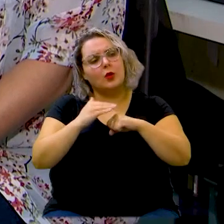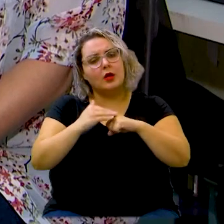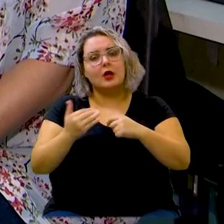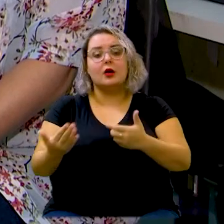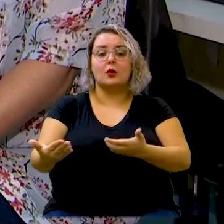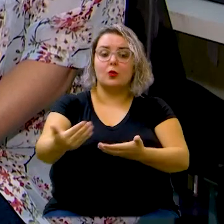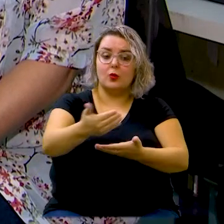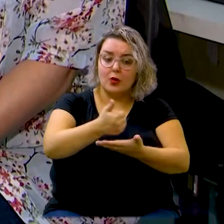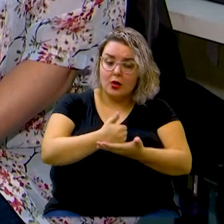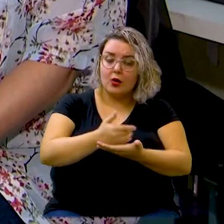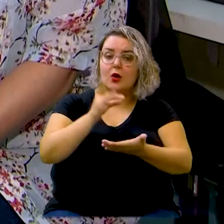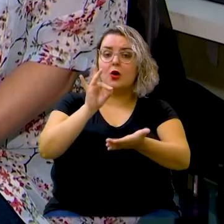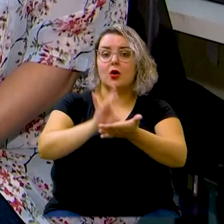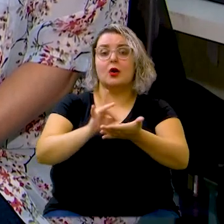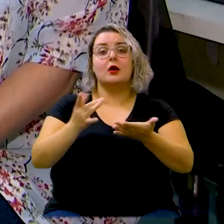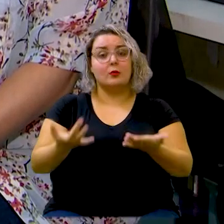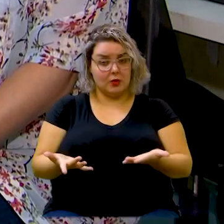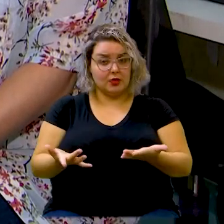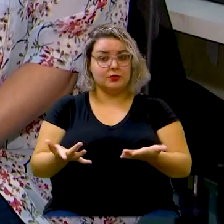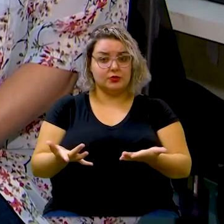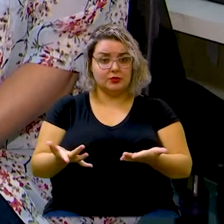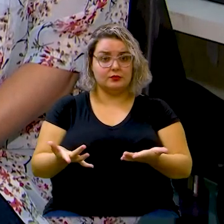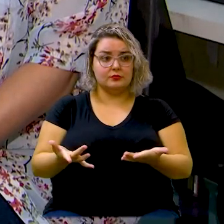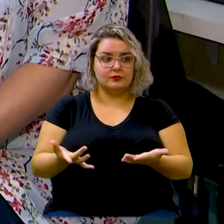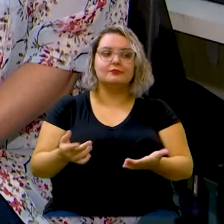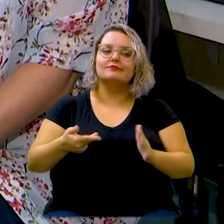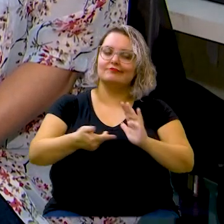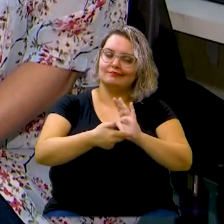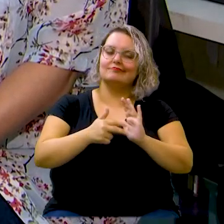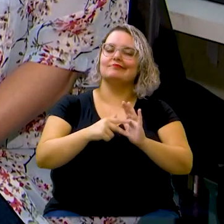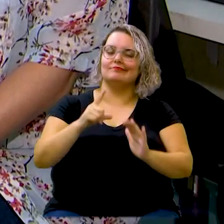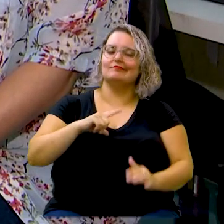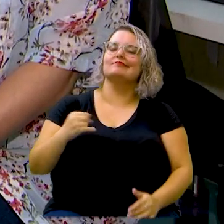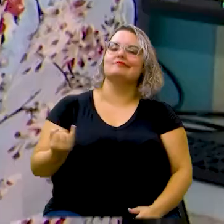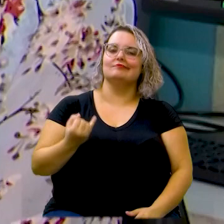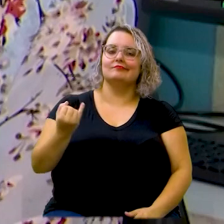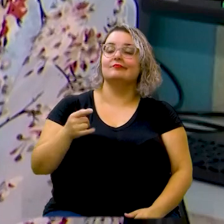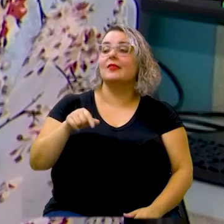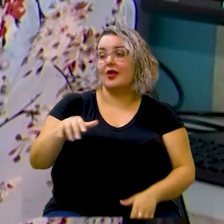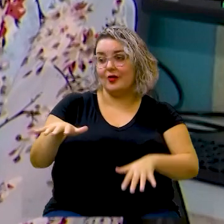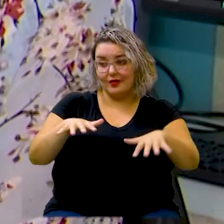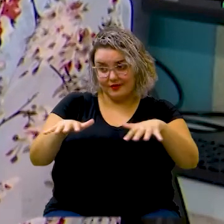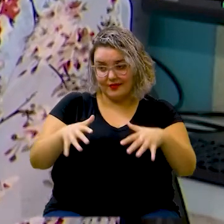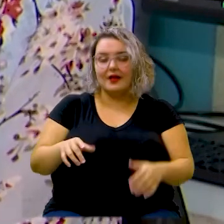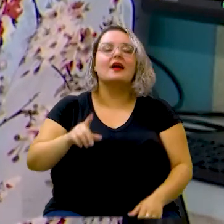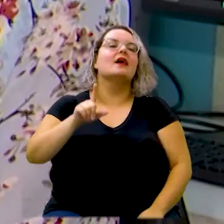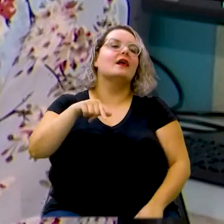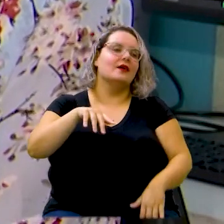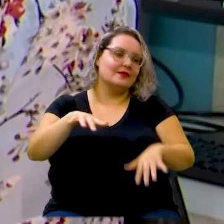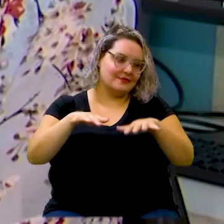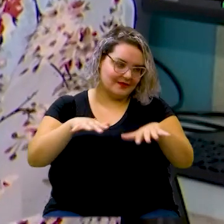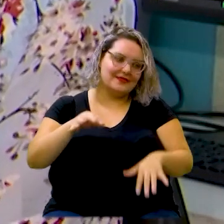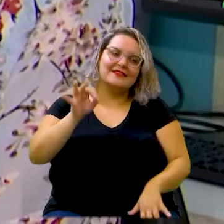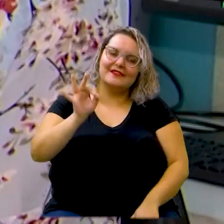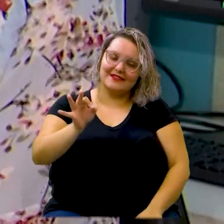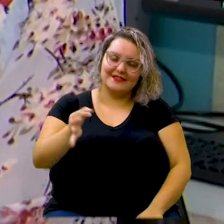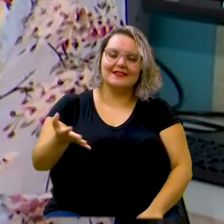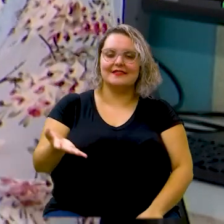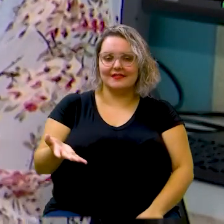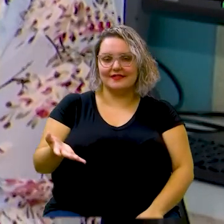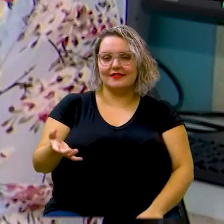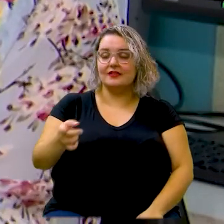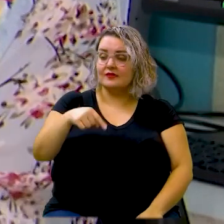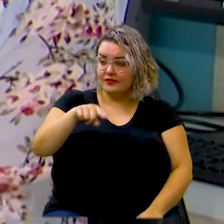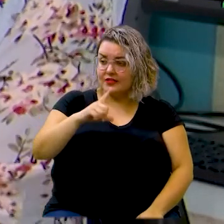que acolhem realmente. Então é muito significativo isso. É o que movimenta, né? É o que movimenta, com certeza. Vocês